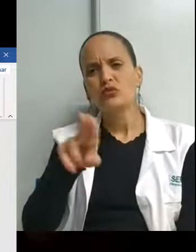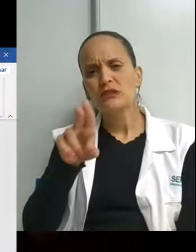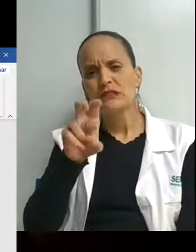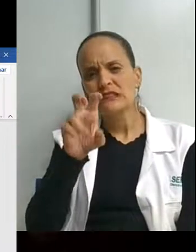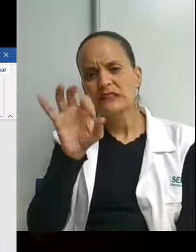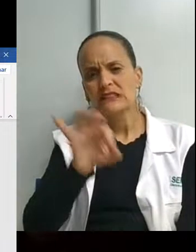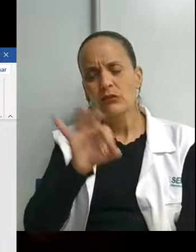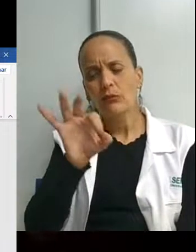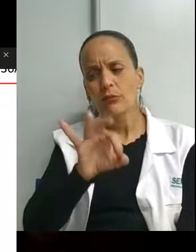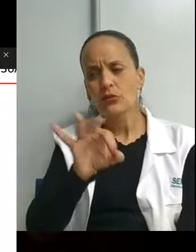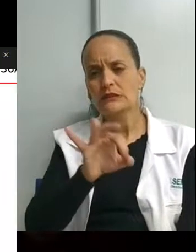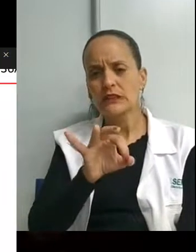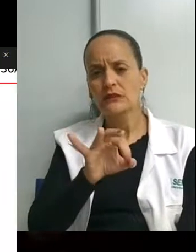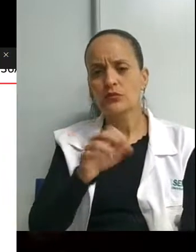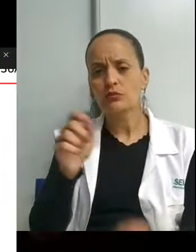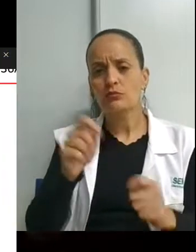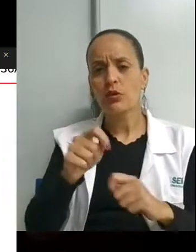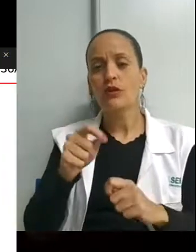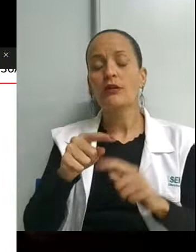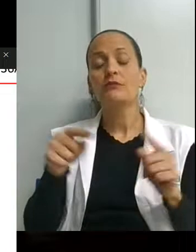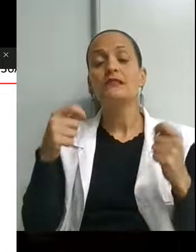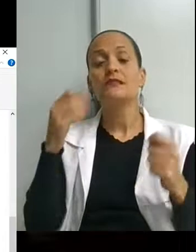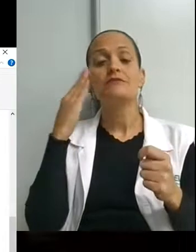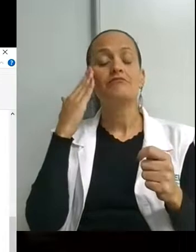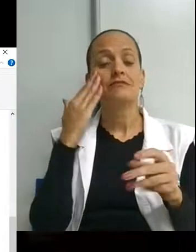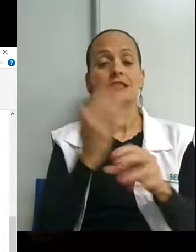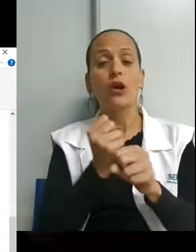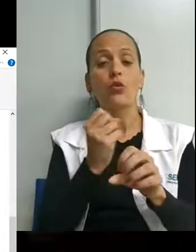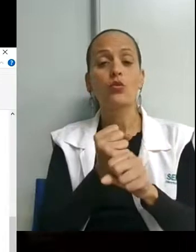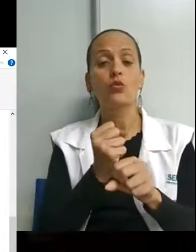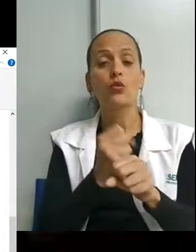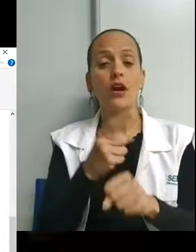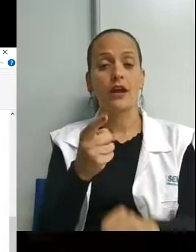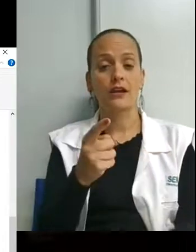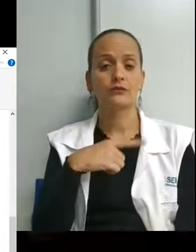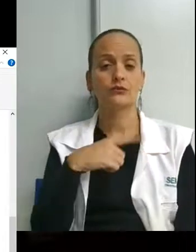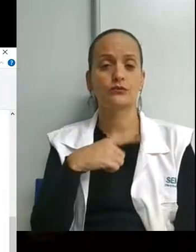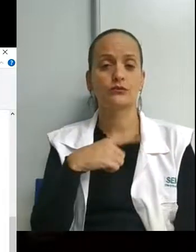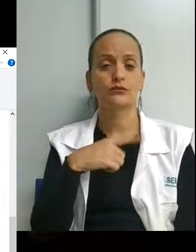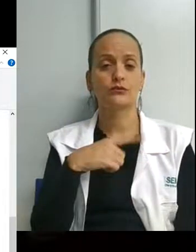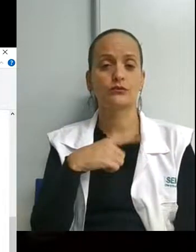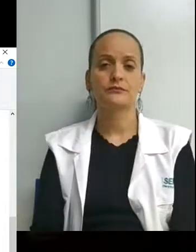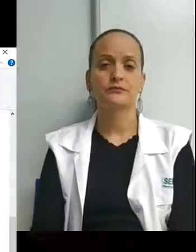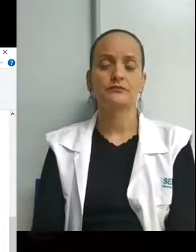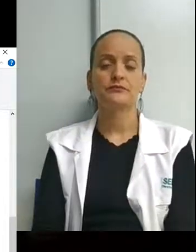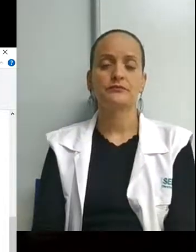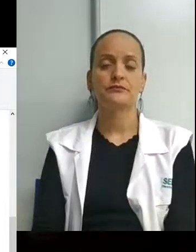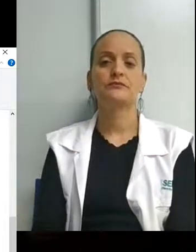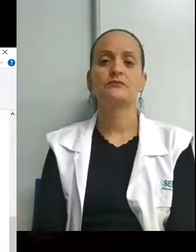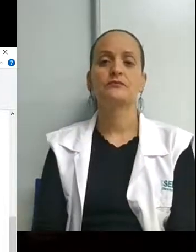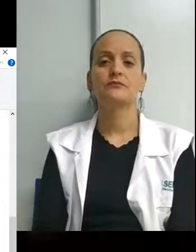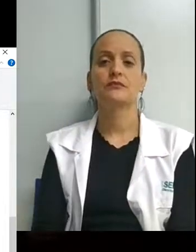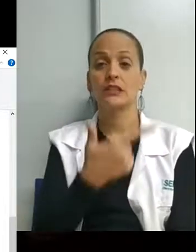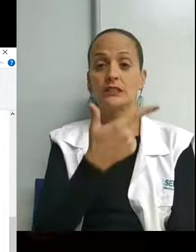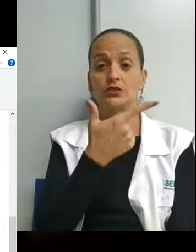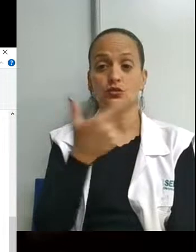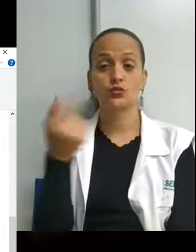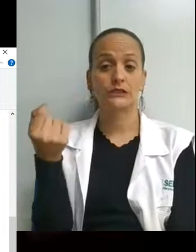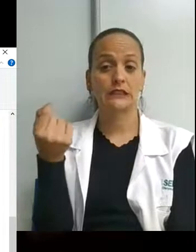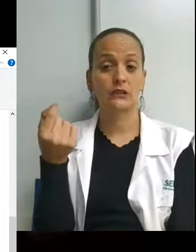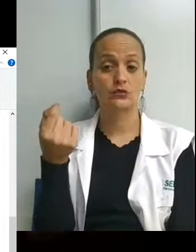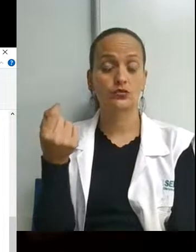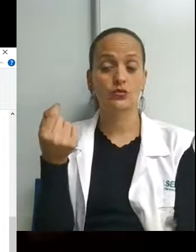5% com relação à tensão da rede, né? É esse valor aqui, ó. Então vamos ver quanto que 200 é em relação a 220,